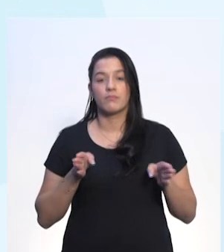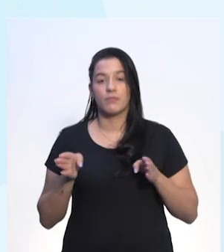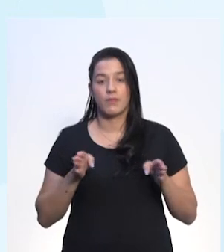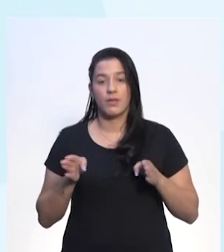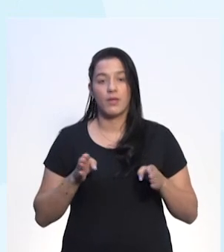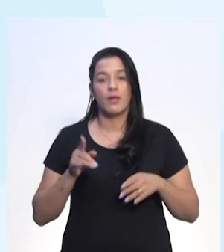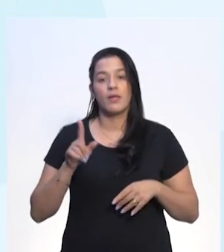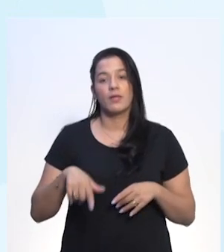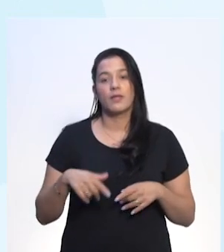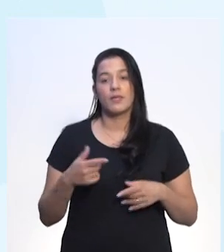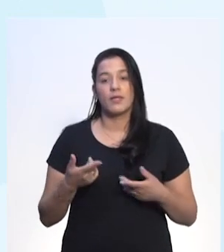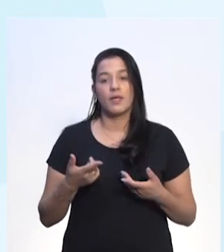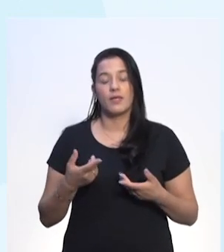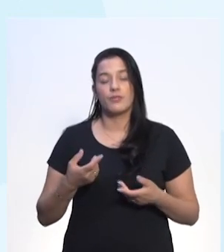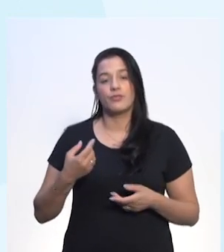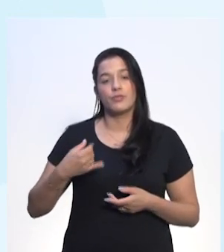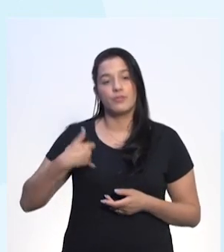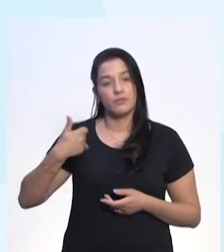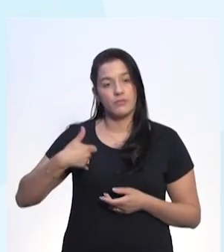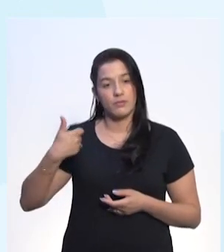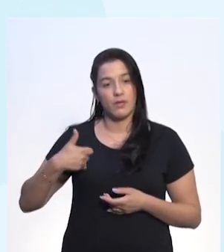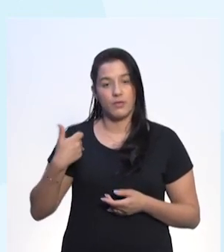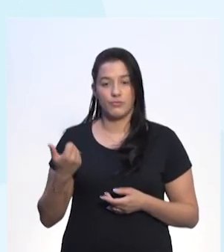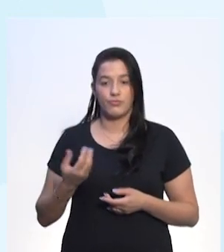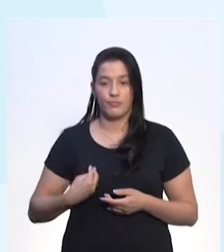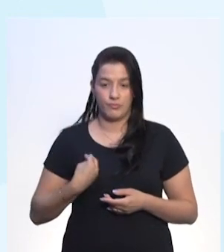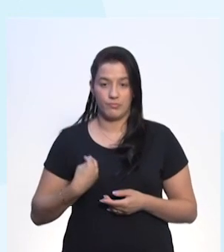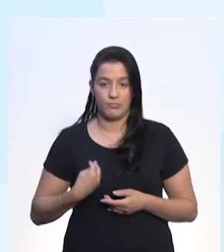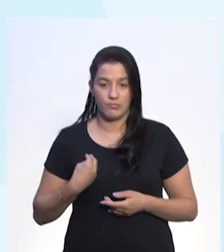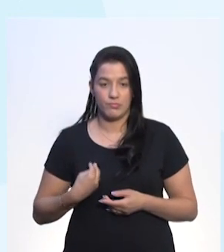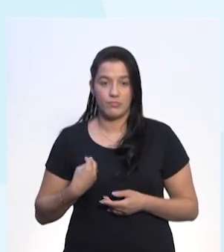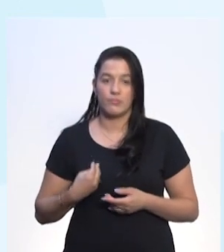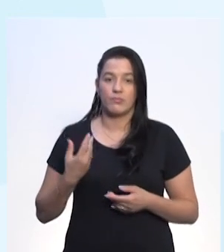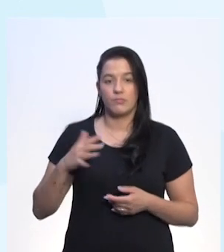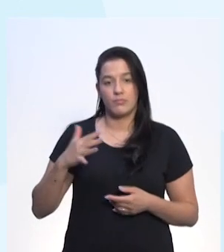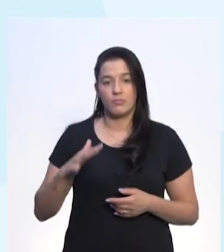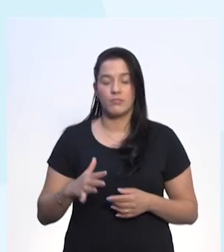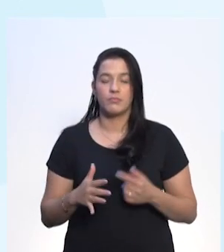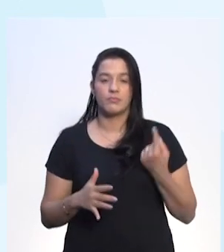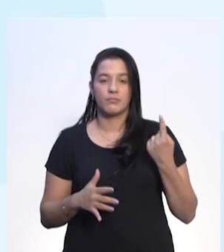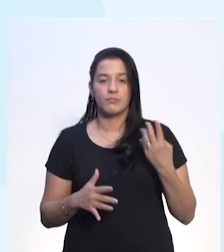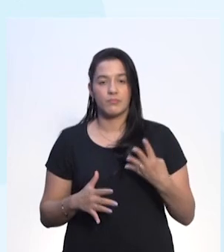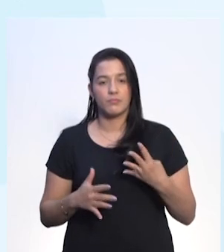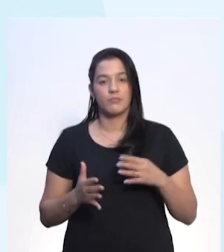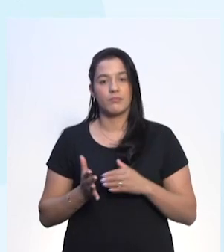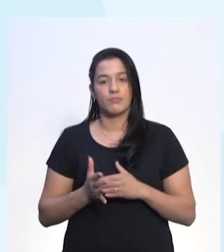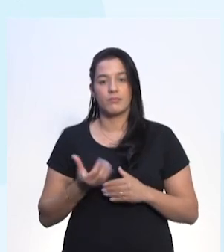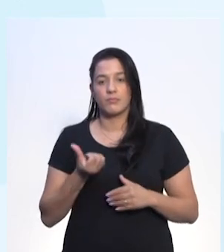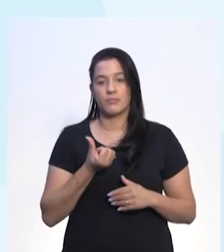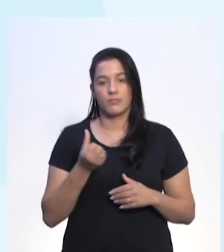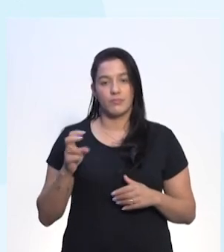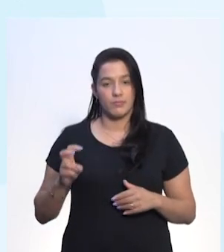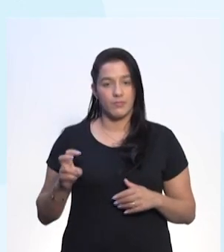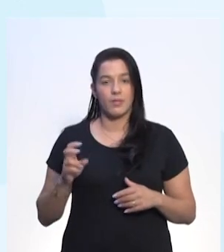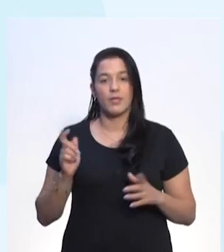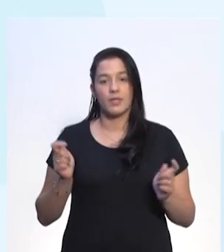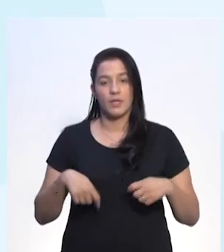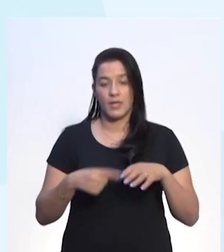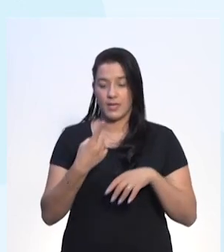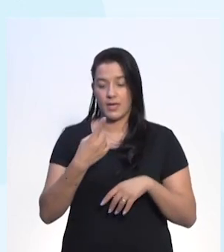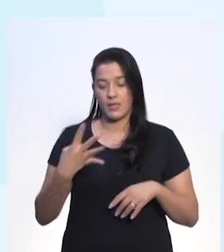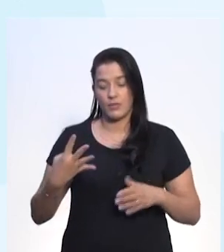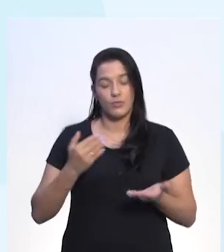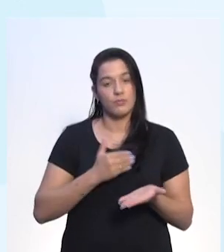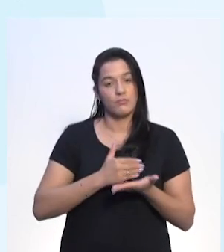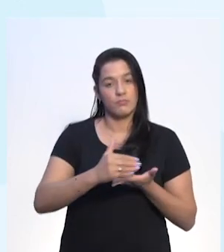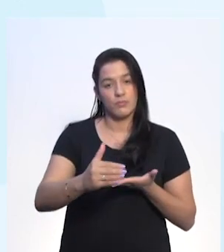gente chama de idade ativa, que normalmente é considerada ali dos 14, que é quando você pode, pela lei, começar a trabalhar como jovem